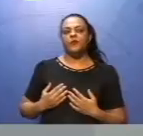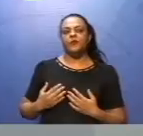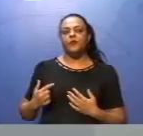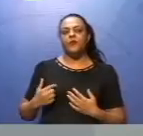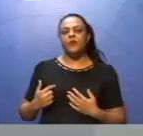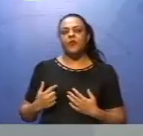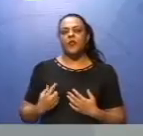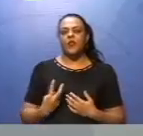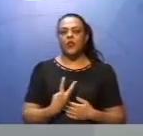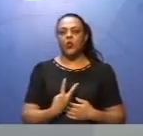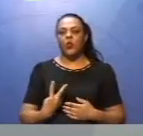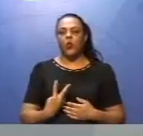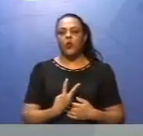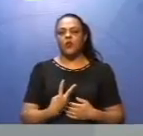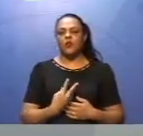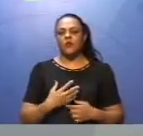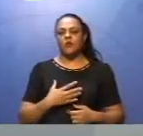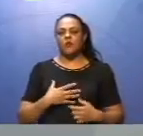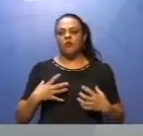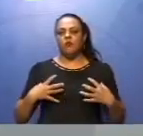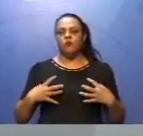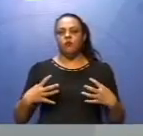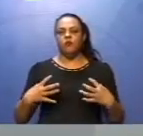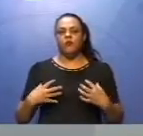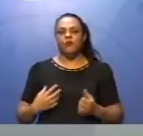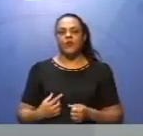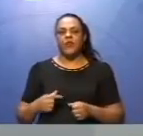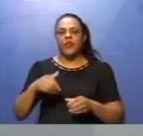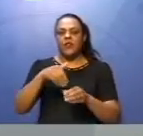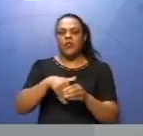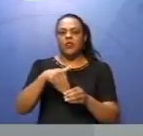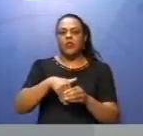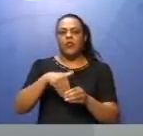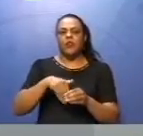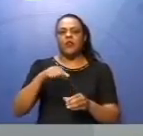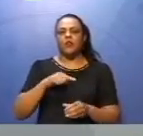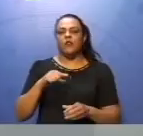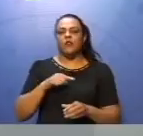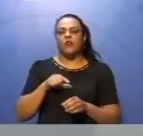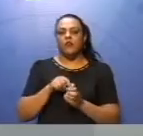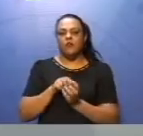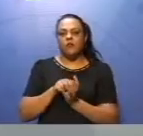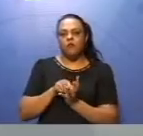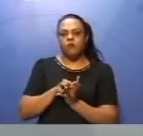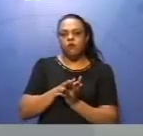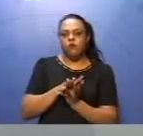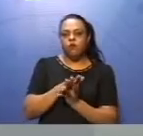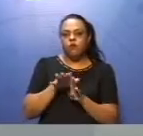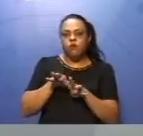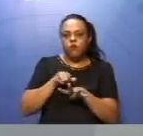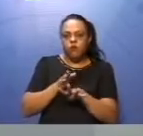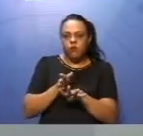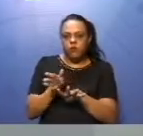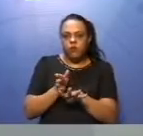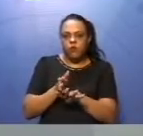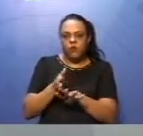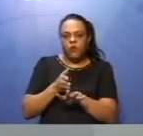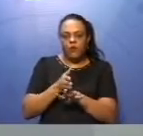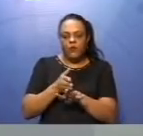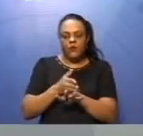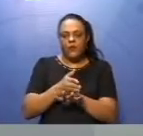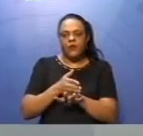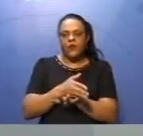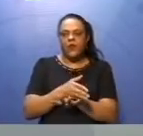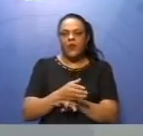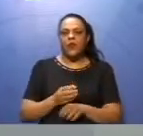par de pulmões e dentro dos pulmões nós temos os alvéolos pulmonares, que são, na verdade, o local onde